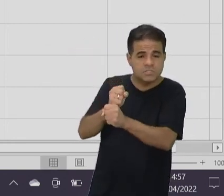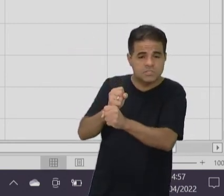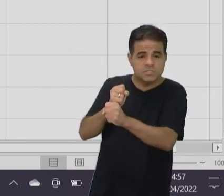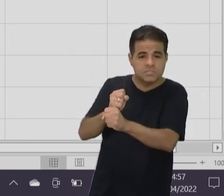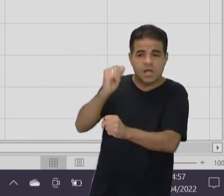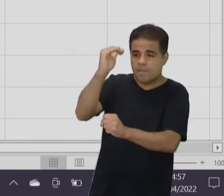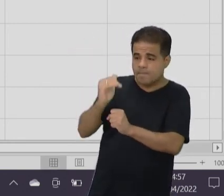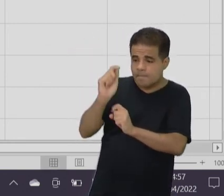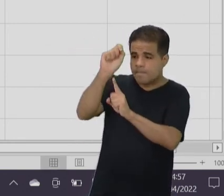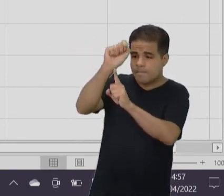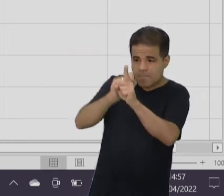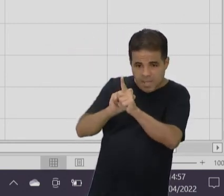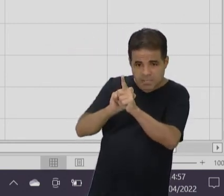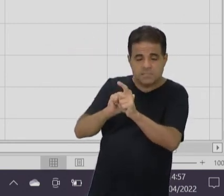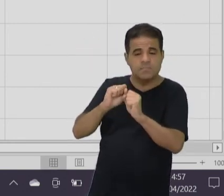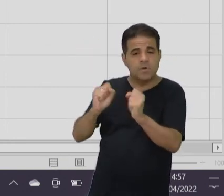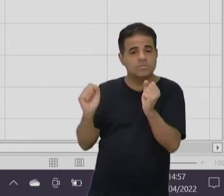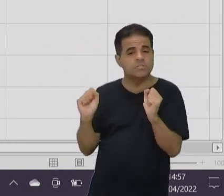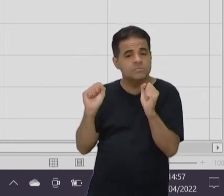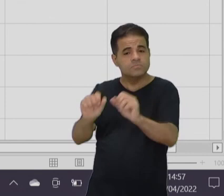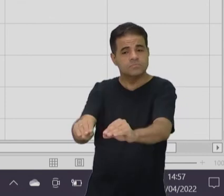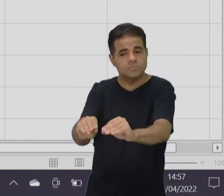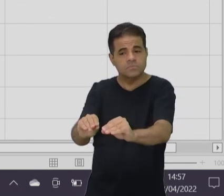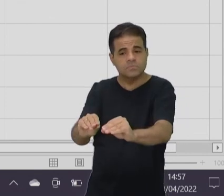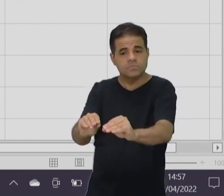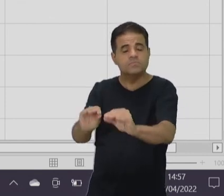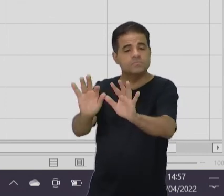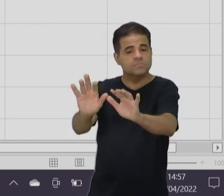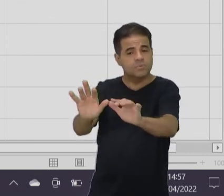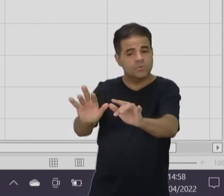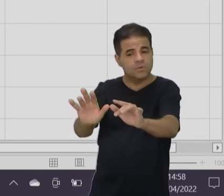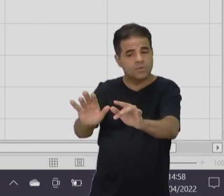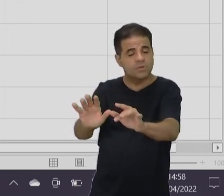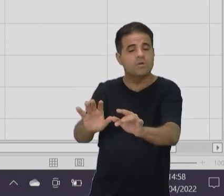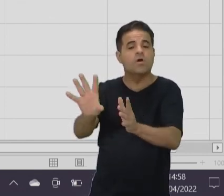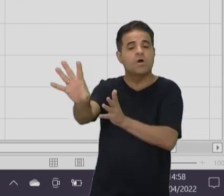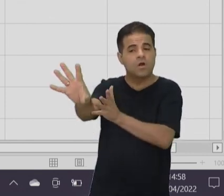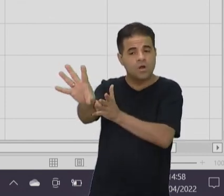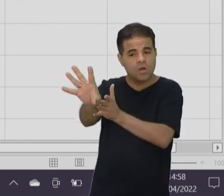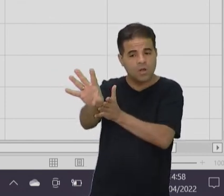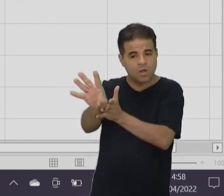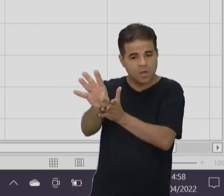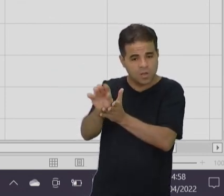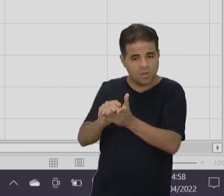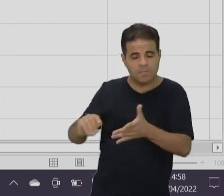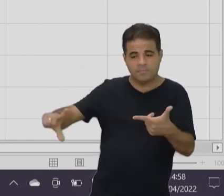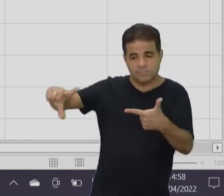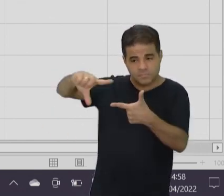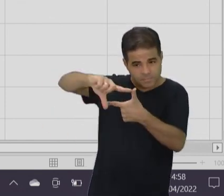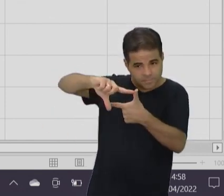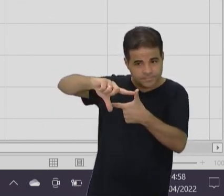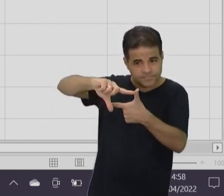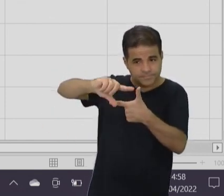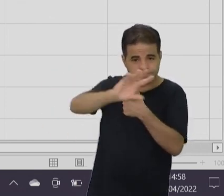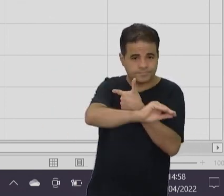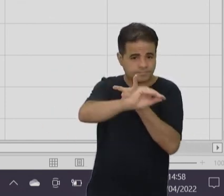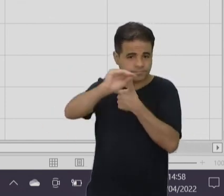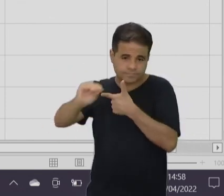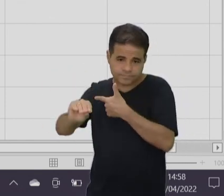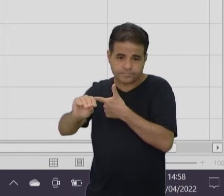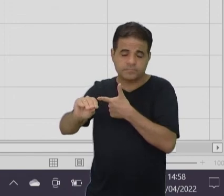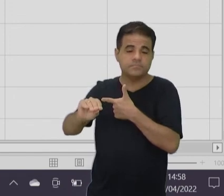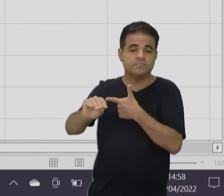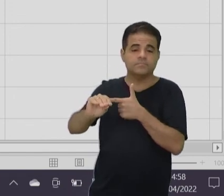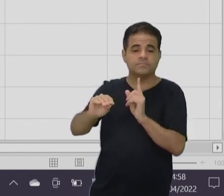do mês, a gente pode colocar igual. Vamos copiar essa cédula. Então, só clicar nela. Clica